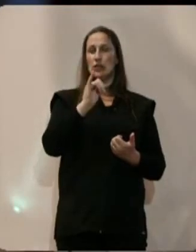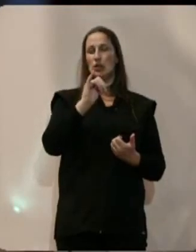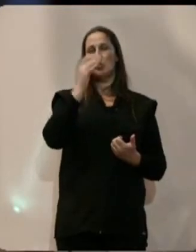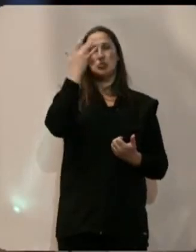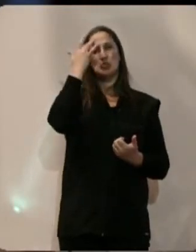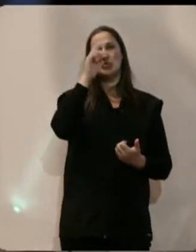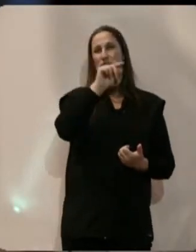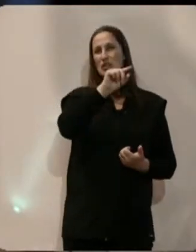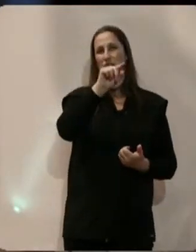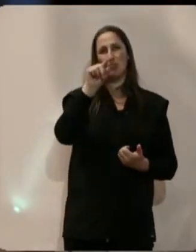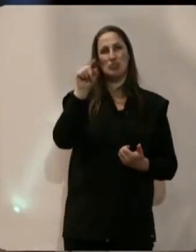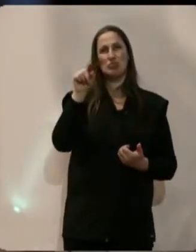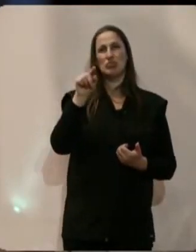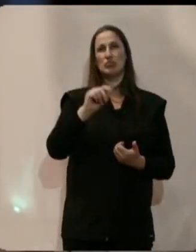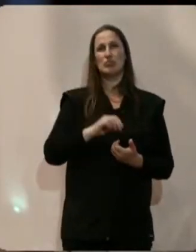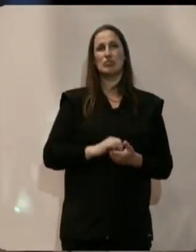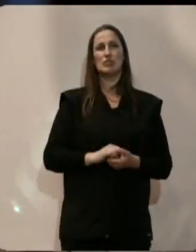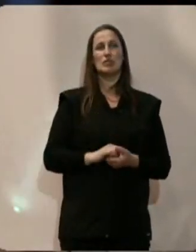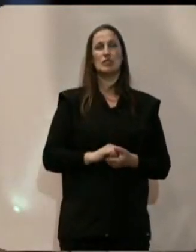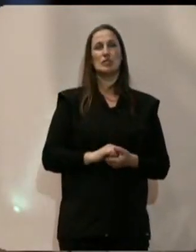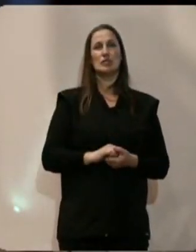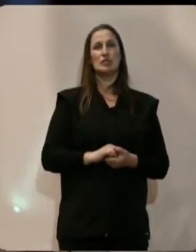estão falando.